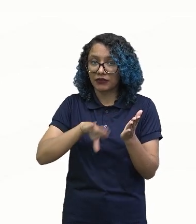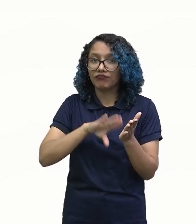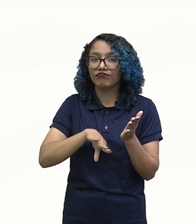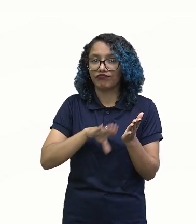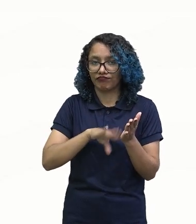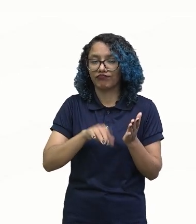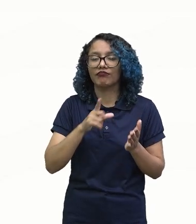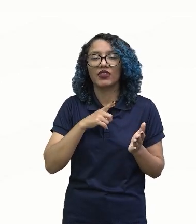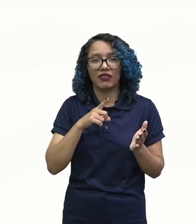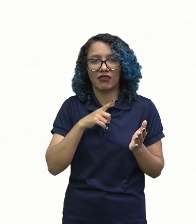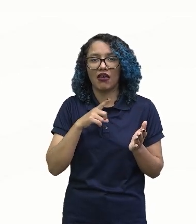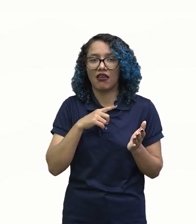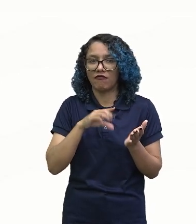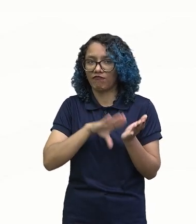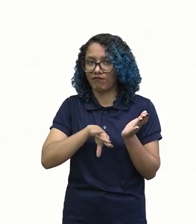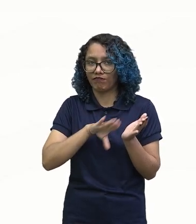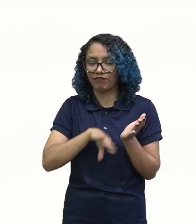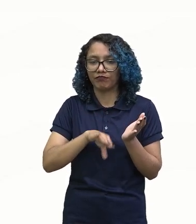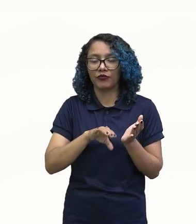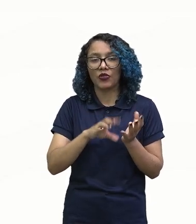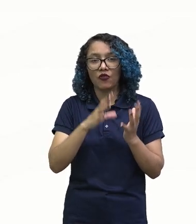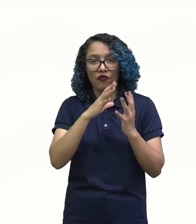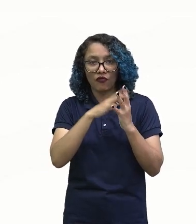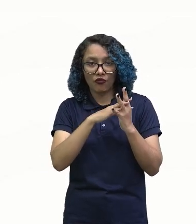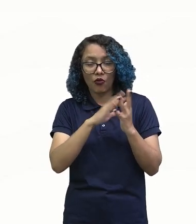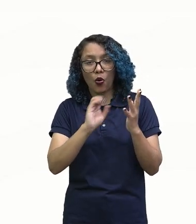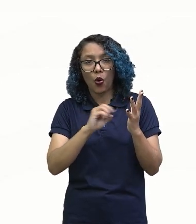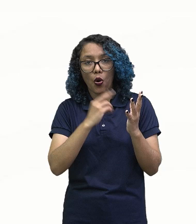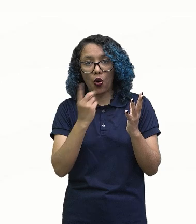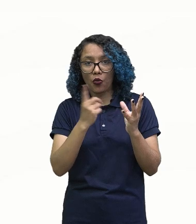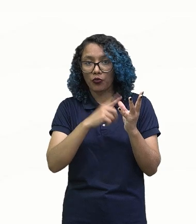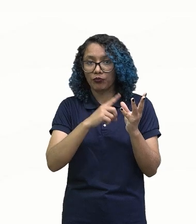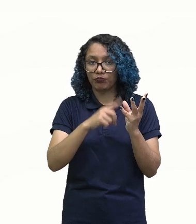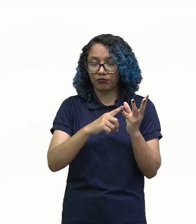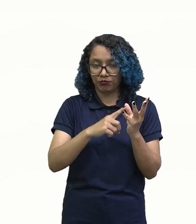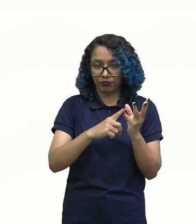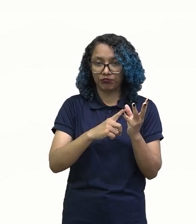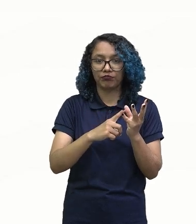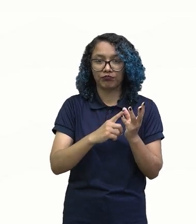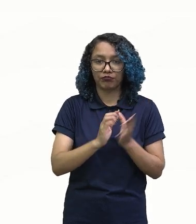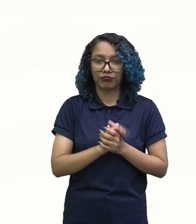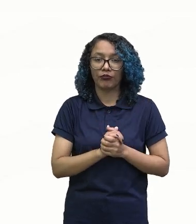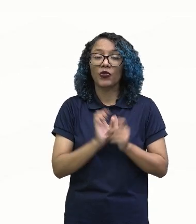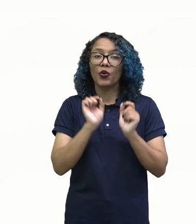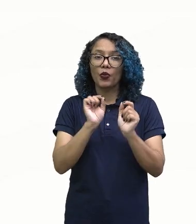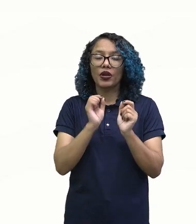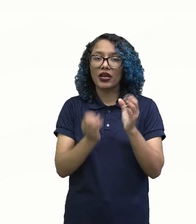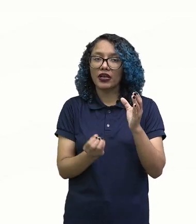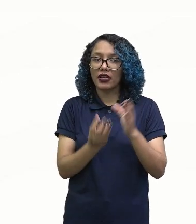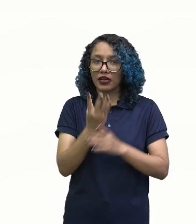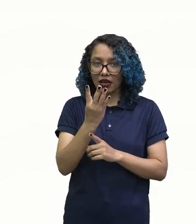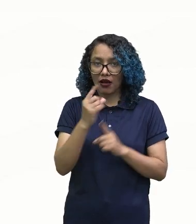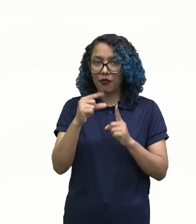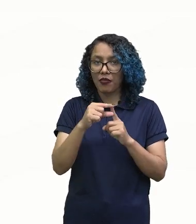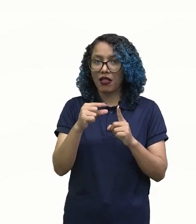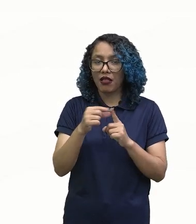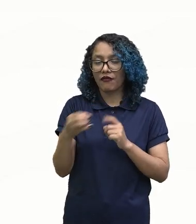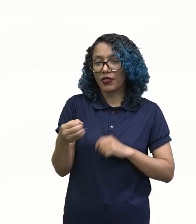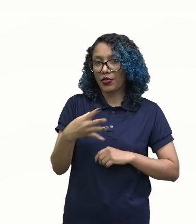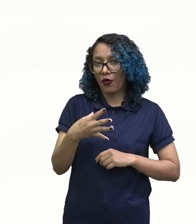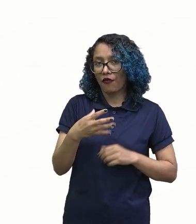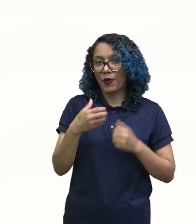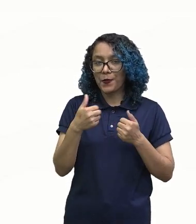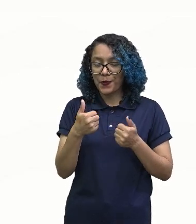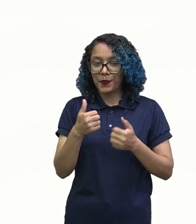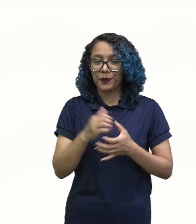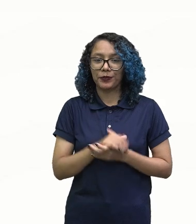haverá perda de elementos, ou uma vogal ou uma consoante, para dar lugar justamente à nova palavra.